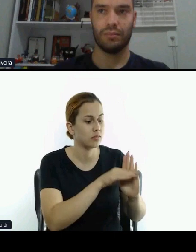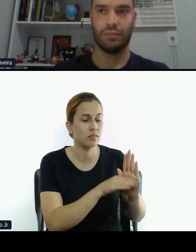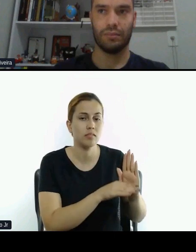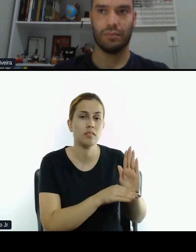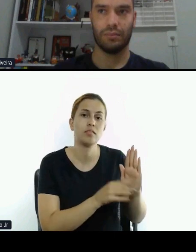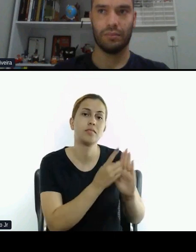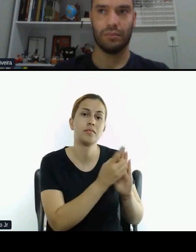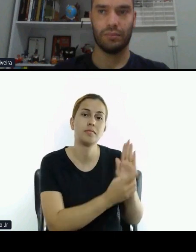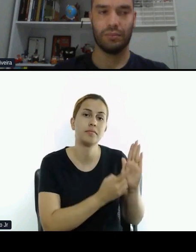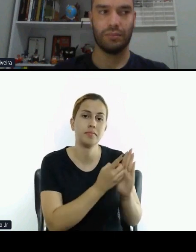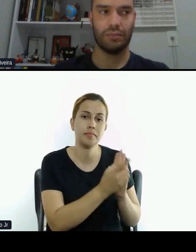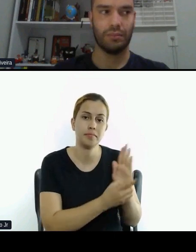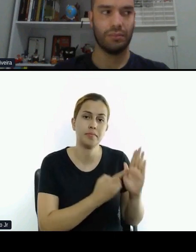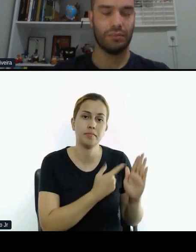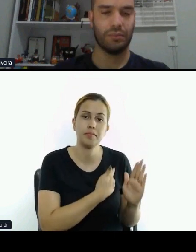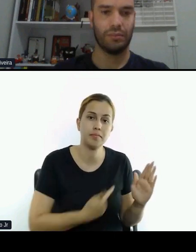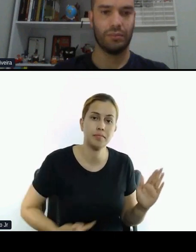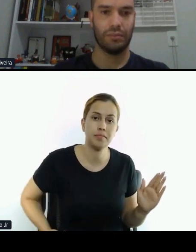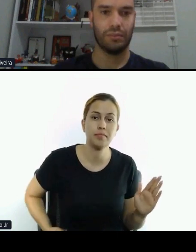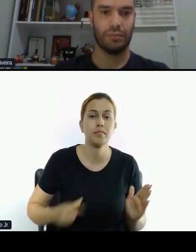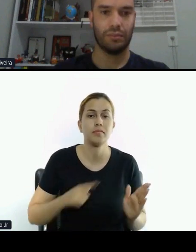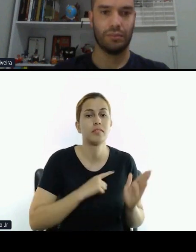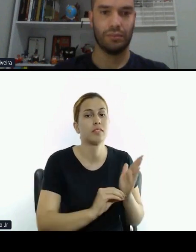nós temos o Design System, né, que é